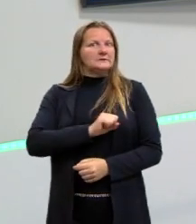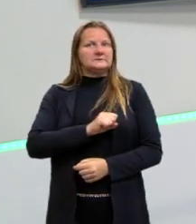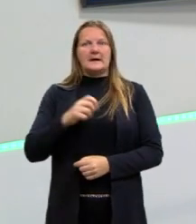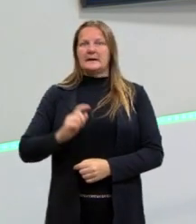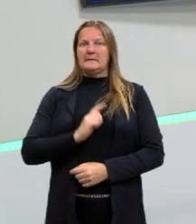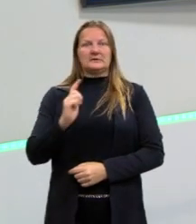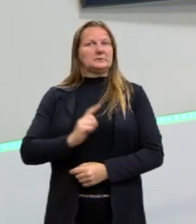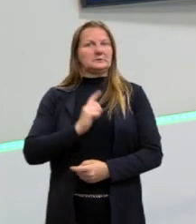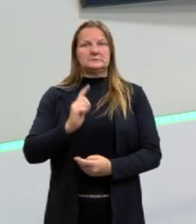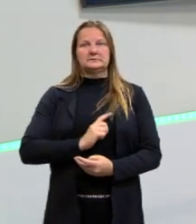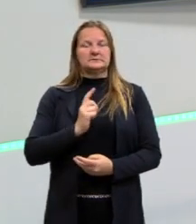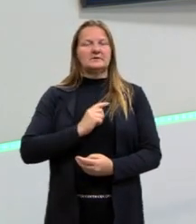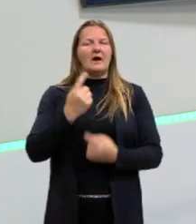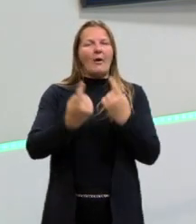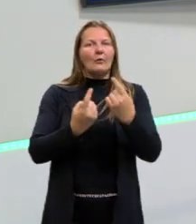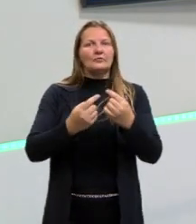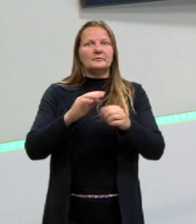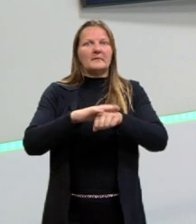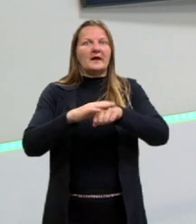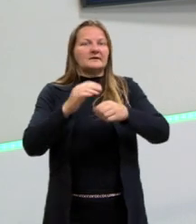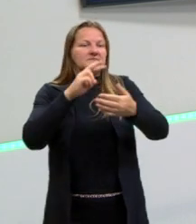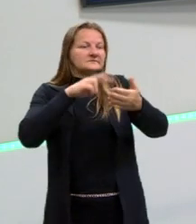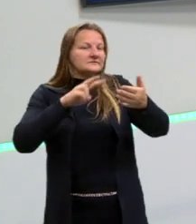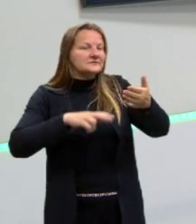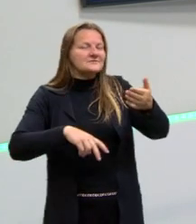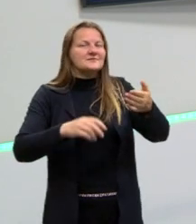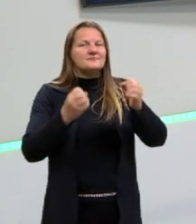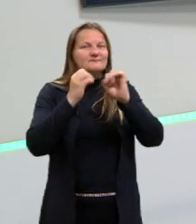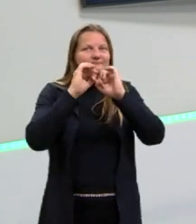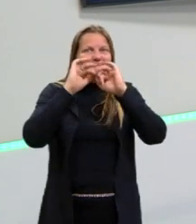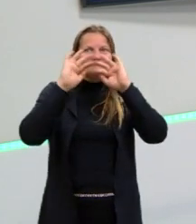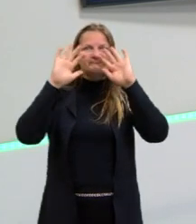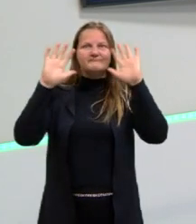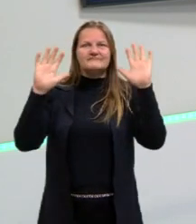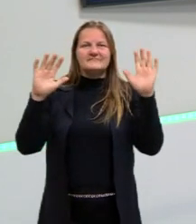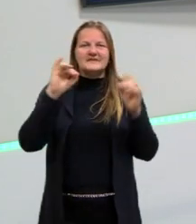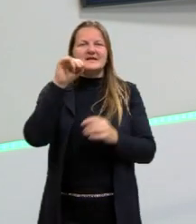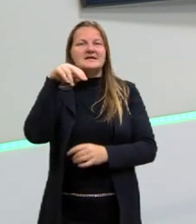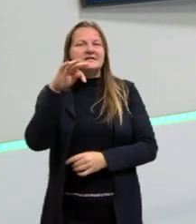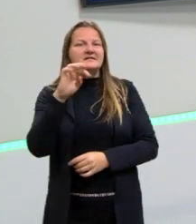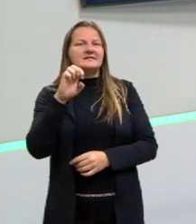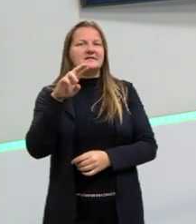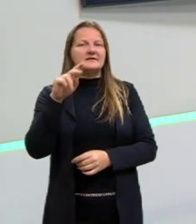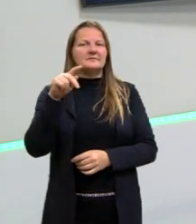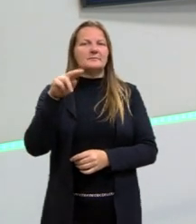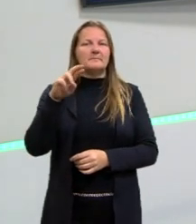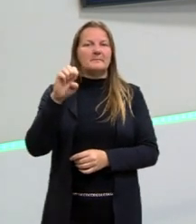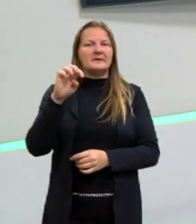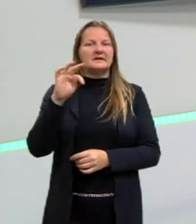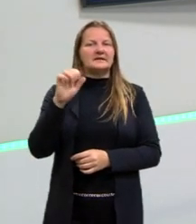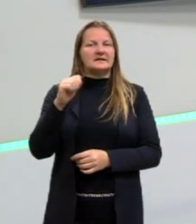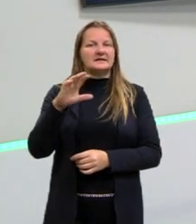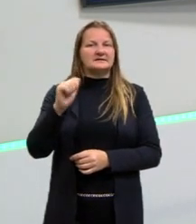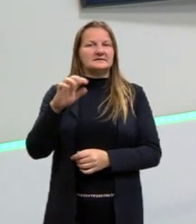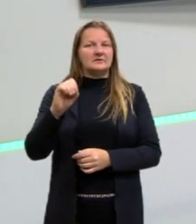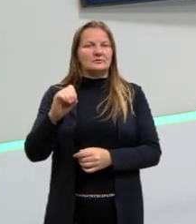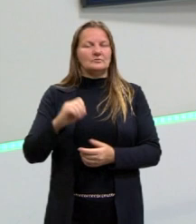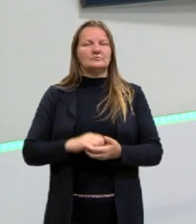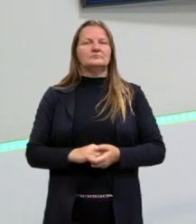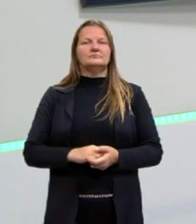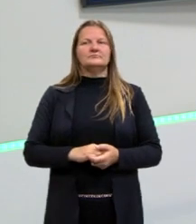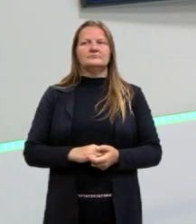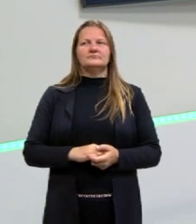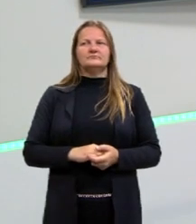gramática e tem professor que gosta muito de trabalhar interpretação. E geralmente o professor que gosta de trabalhar